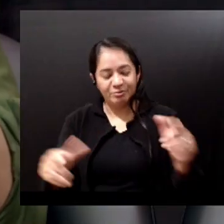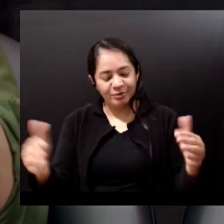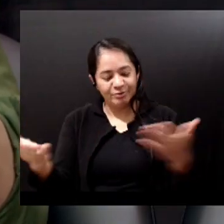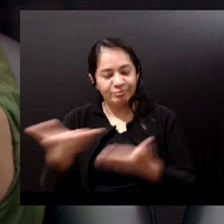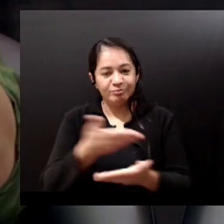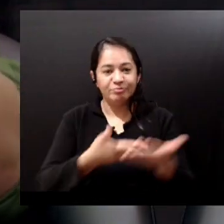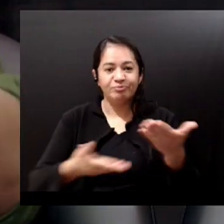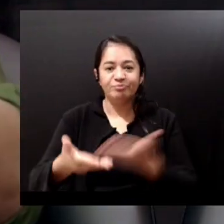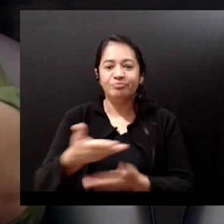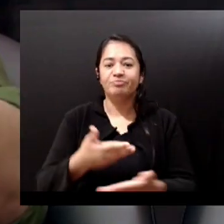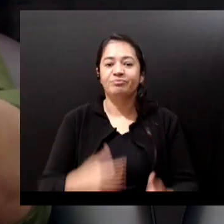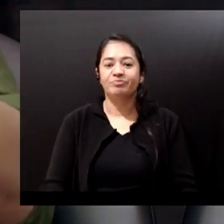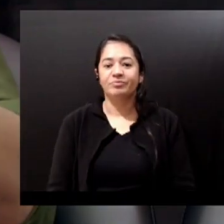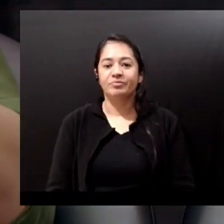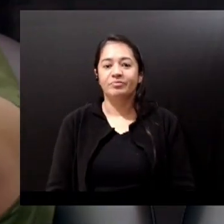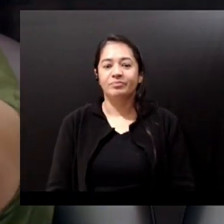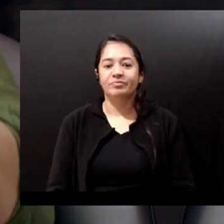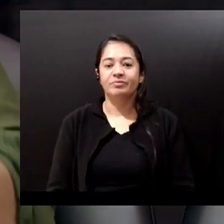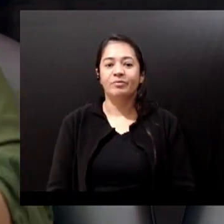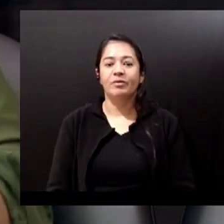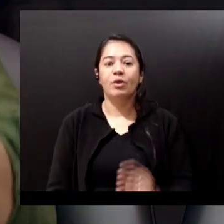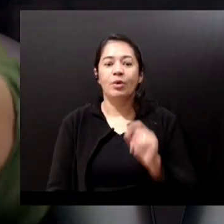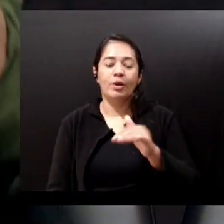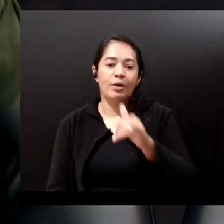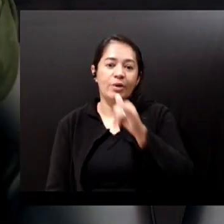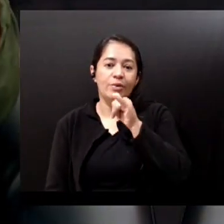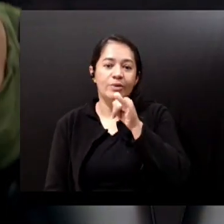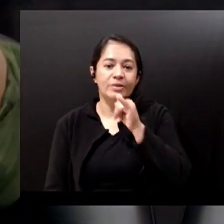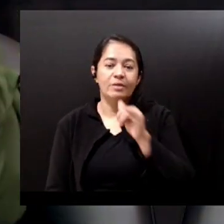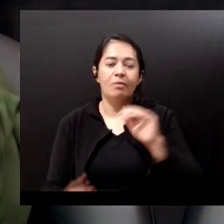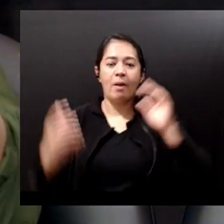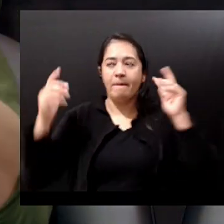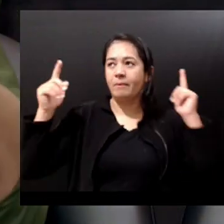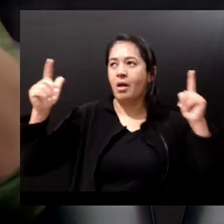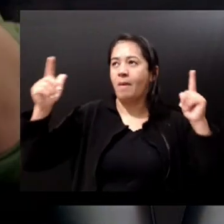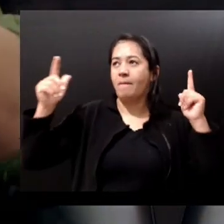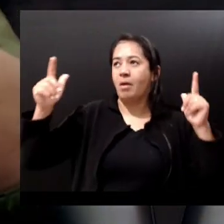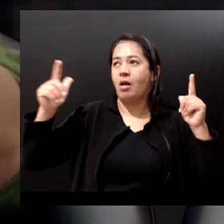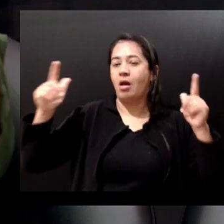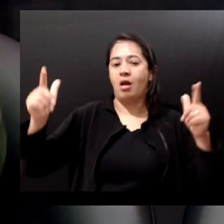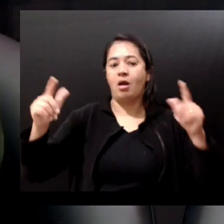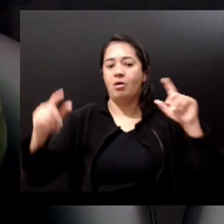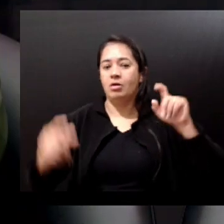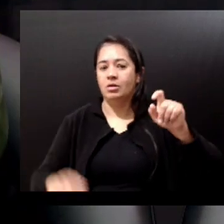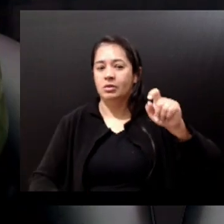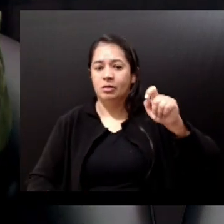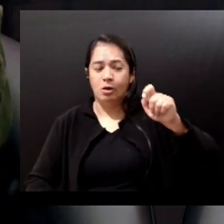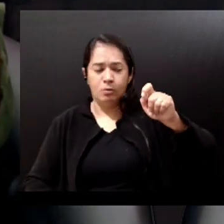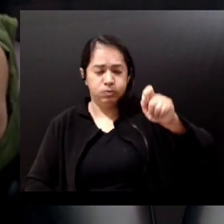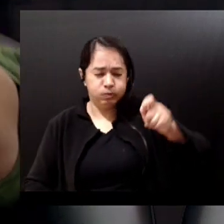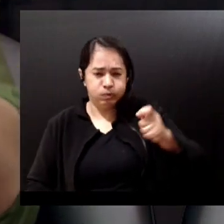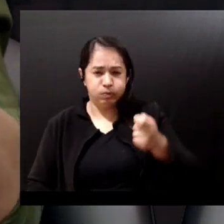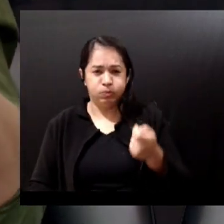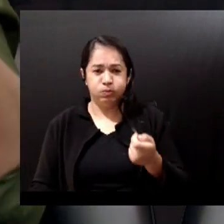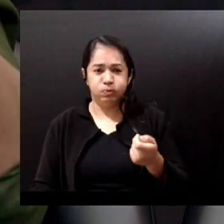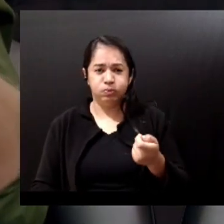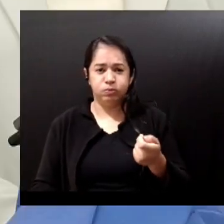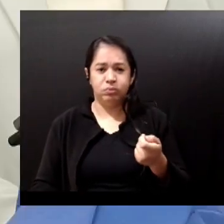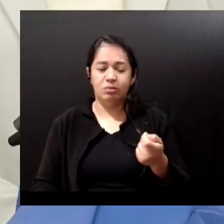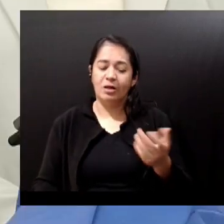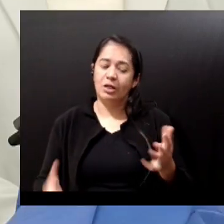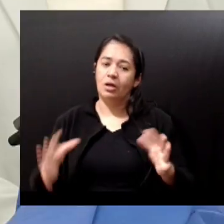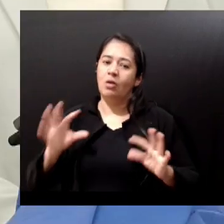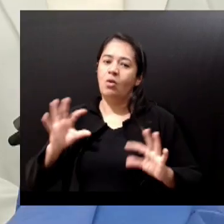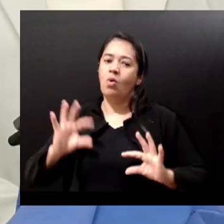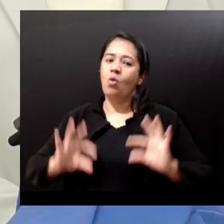se dizer que, por exemplo, balada, as músicas muito altas, por exemplo, elas tendem a erotizar o ambiente. Por quê? Porque ela diminui